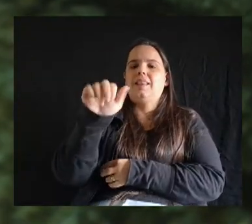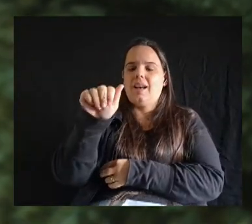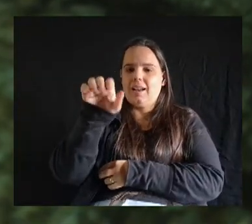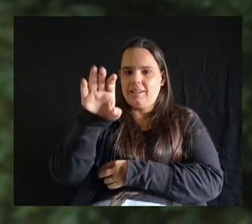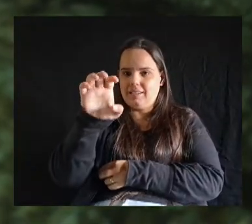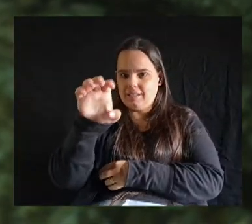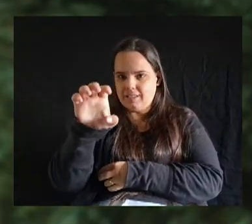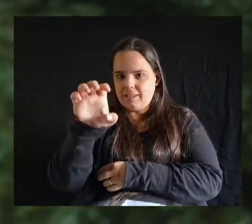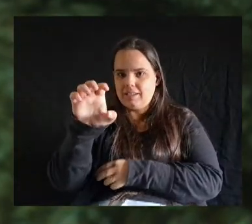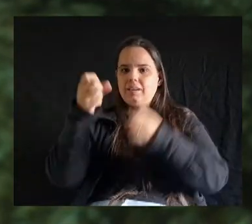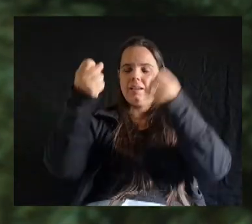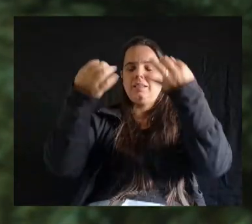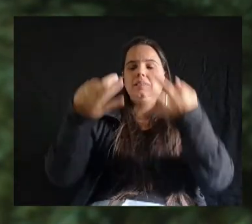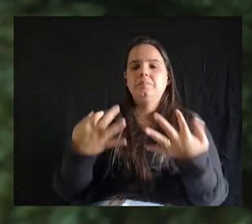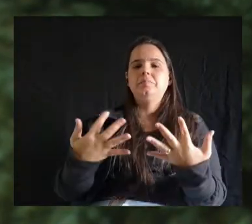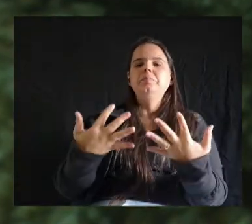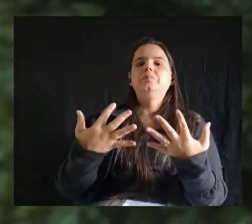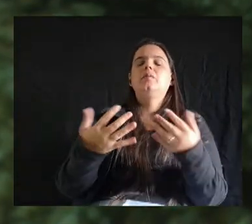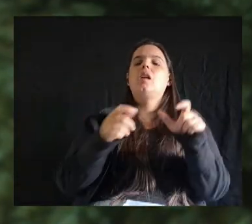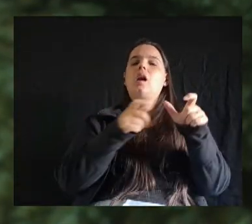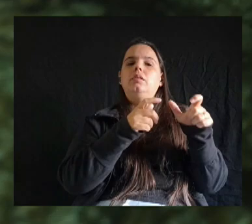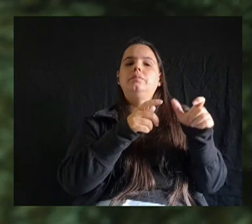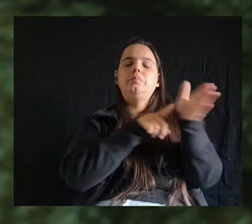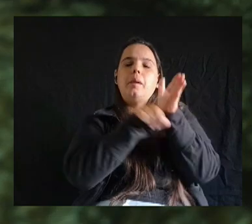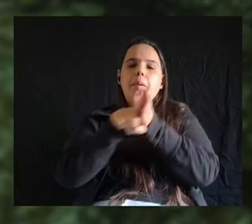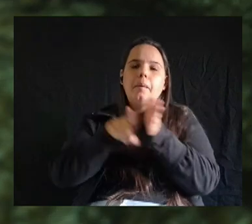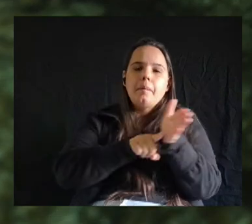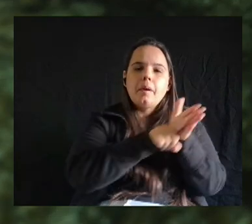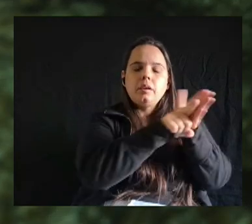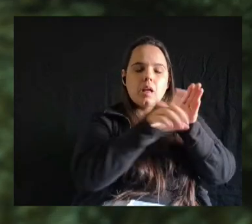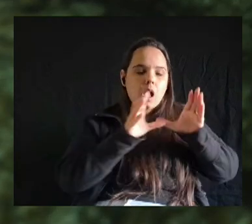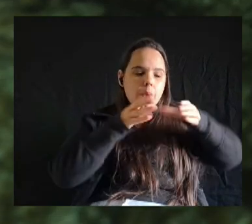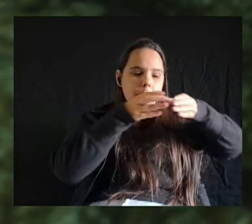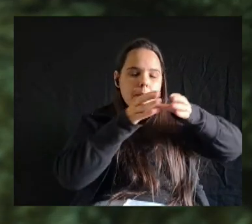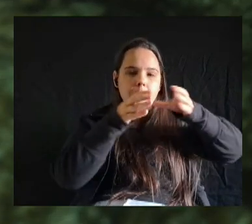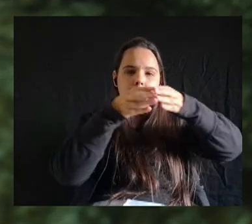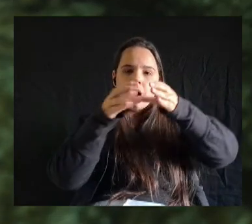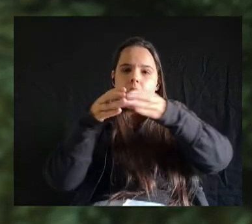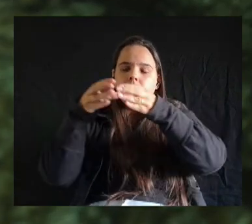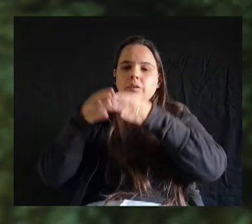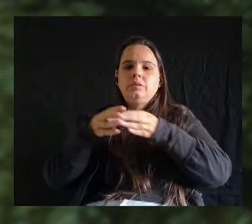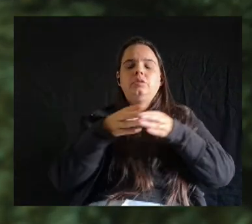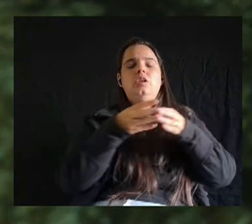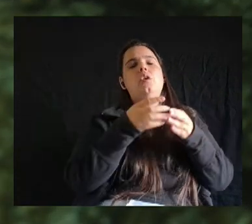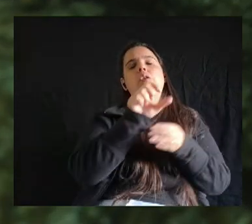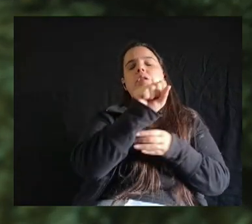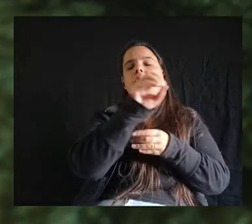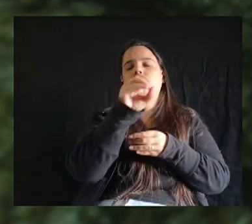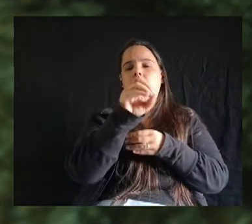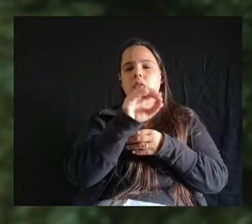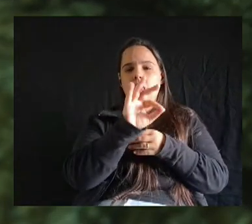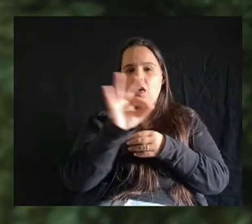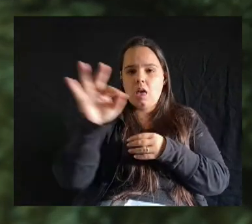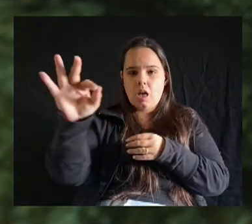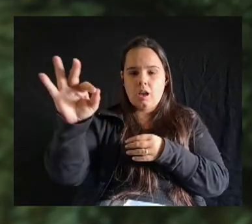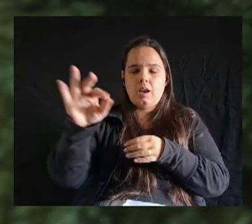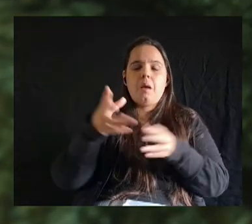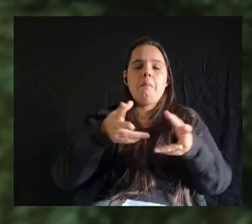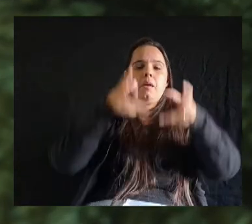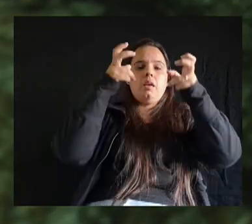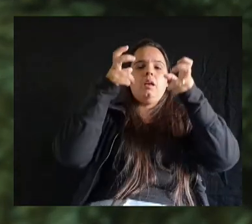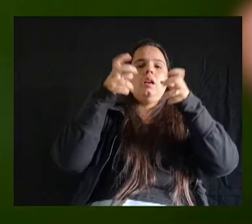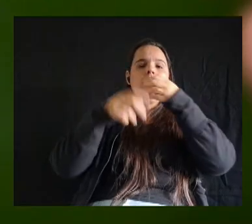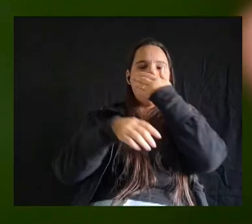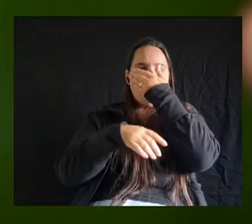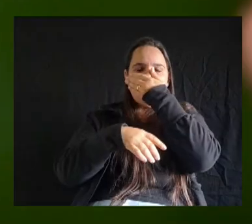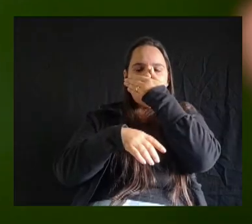Evolution, analisou colônias separadas por até 800 quilômetros e identificou variações nas